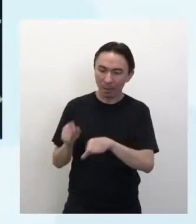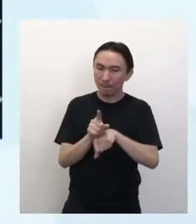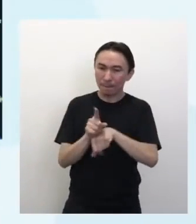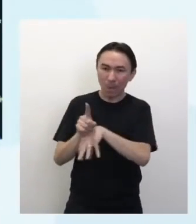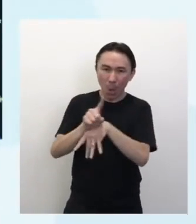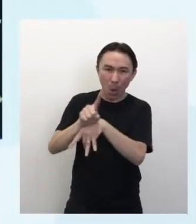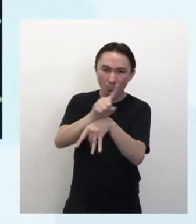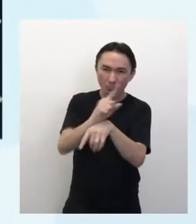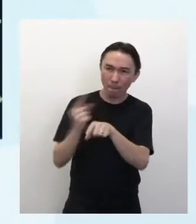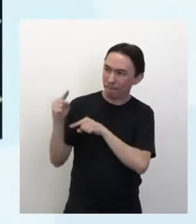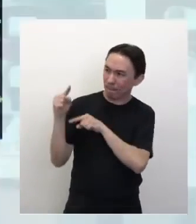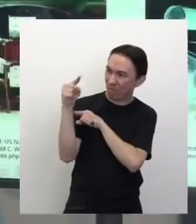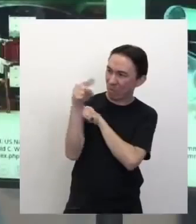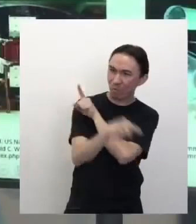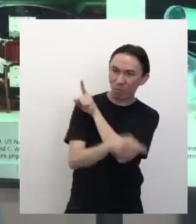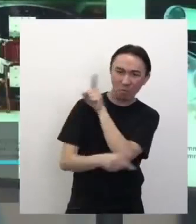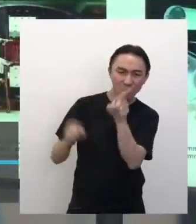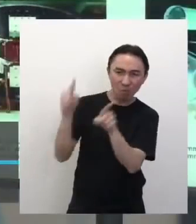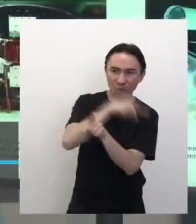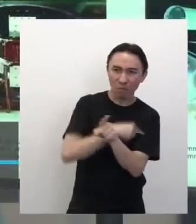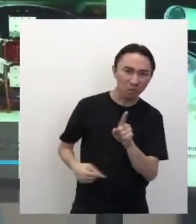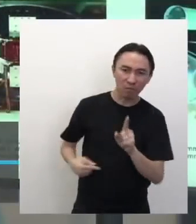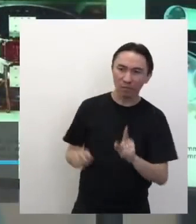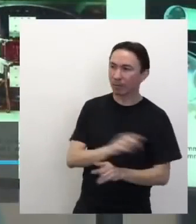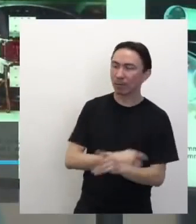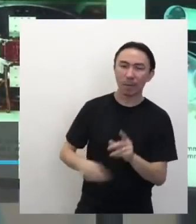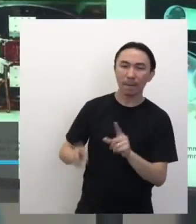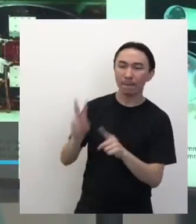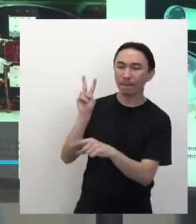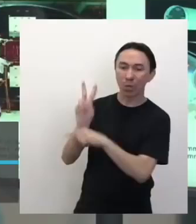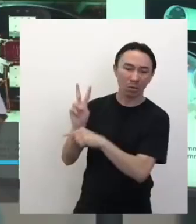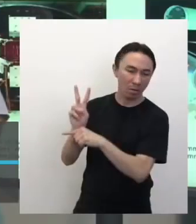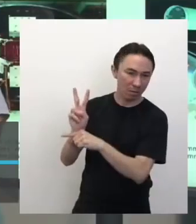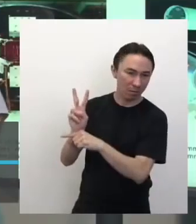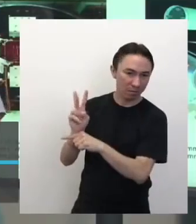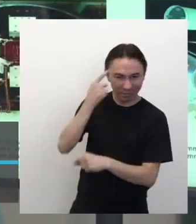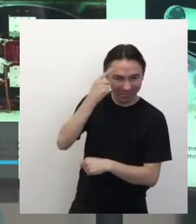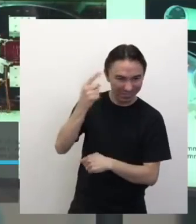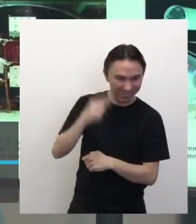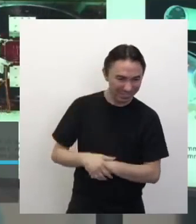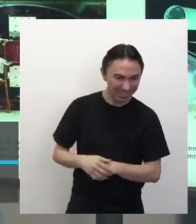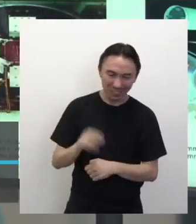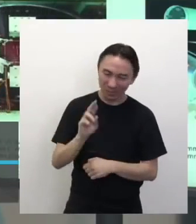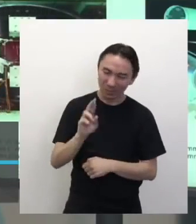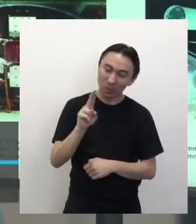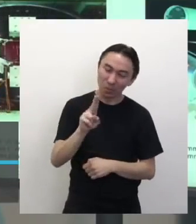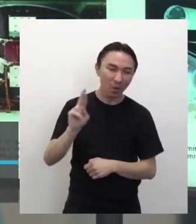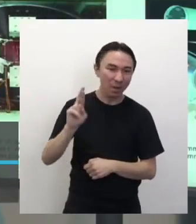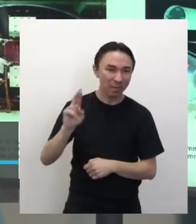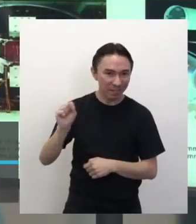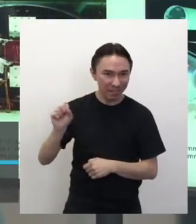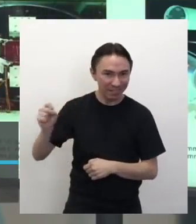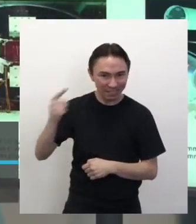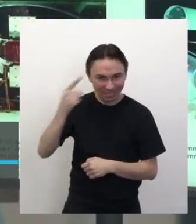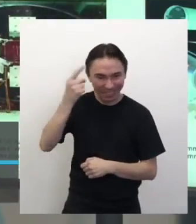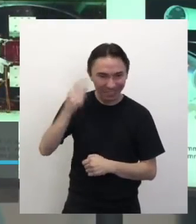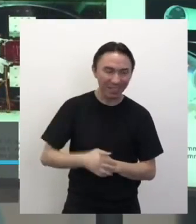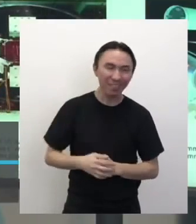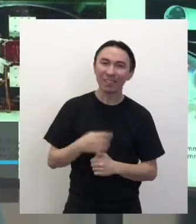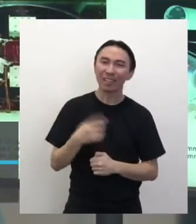1980, né? Tinha muito essa questão aí, né, da União Soviética, né? As pessoas falando que a União Soviética